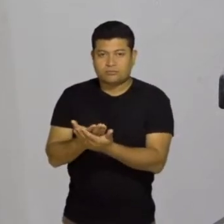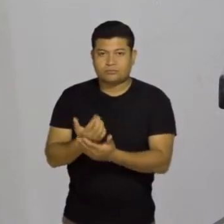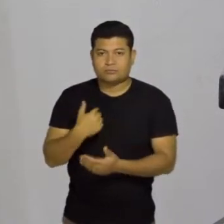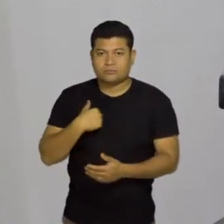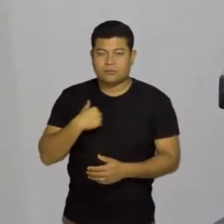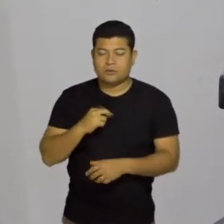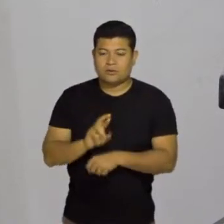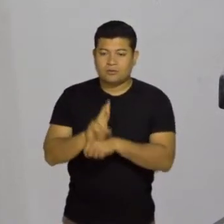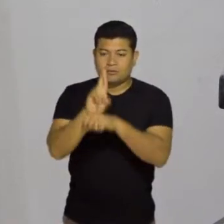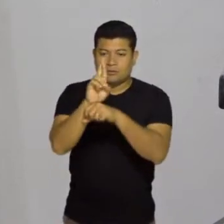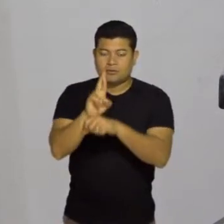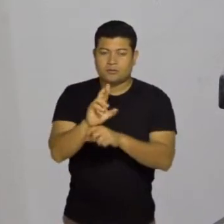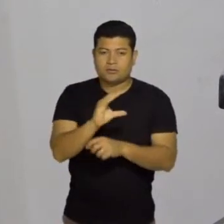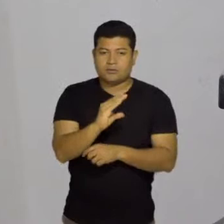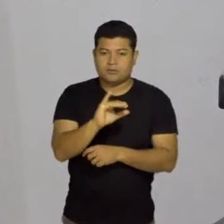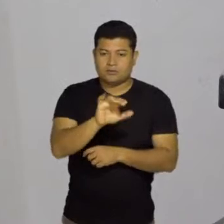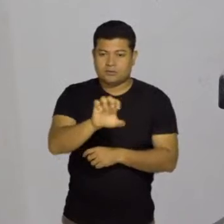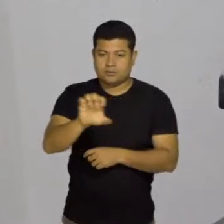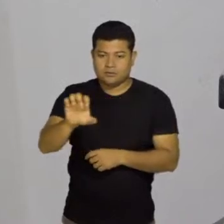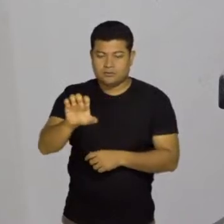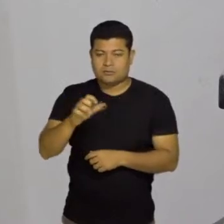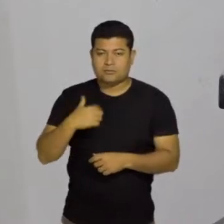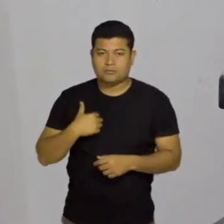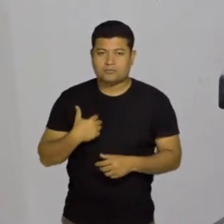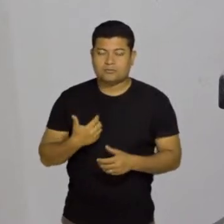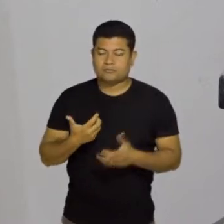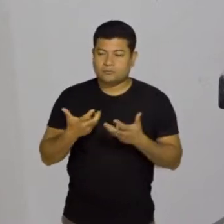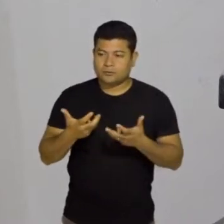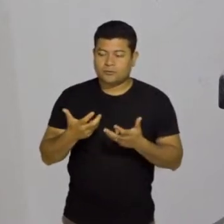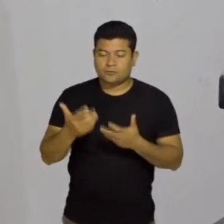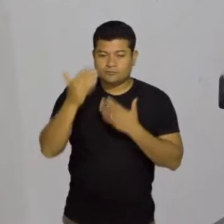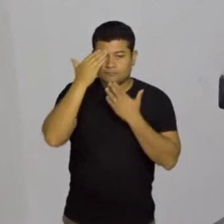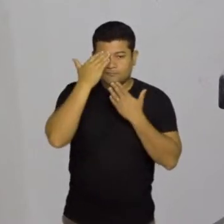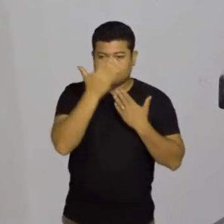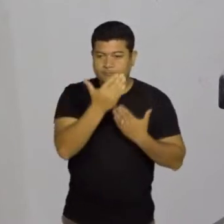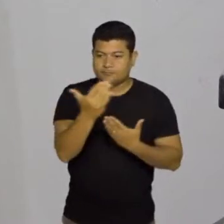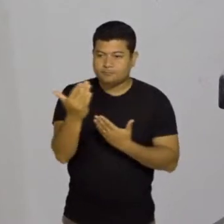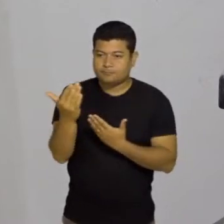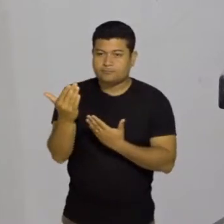CIE Santa Catarina, presidente, eu gostaria de agradecer